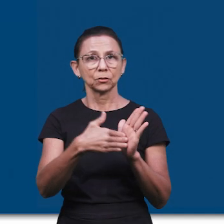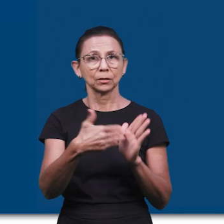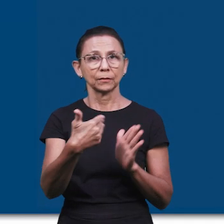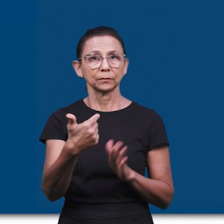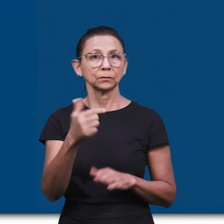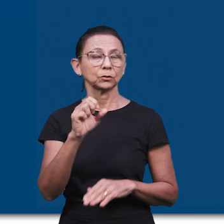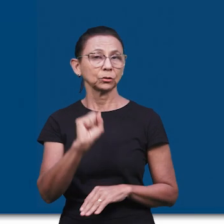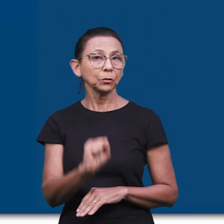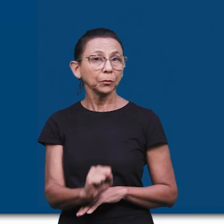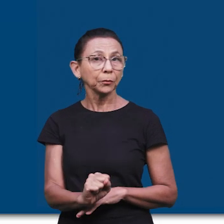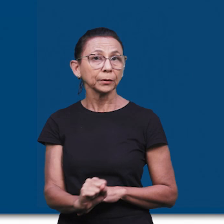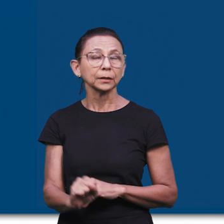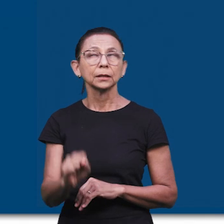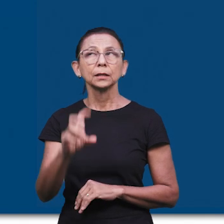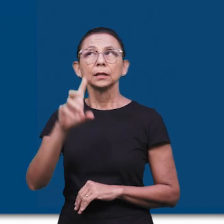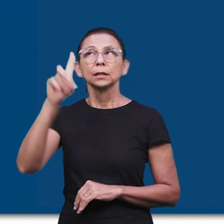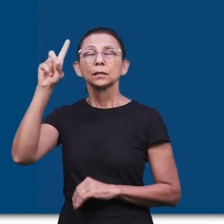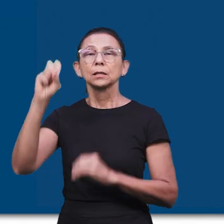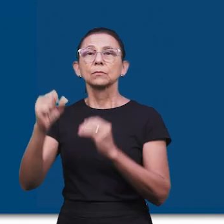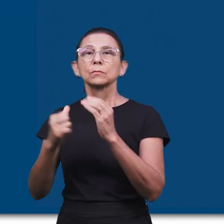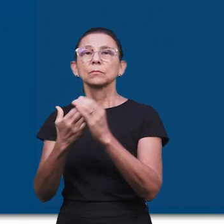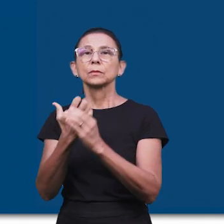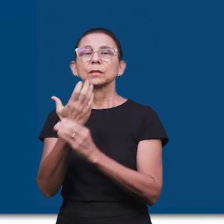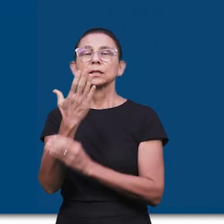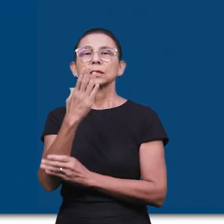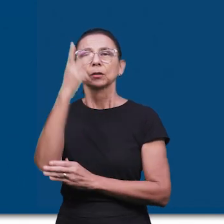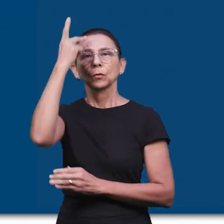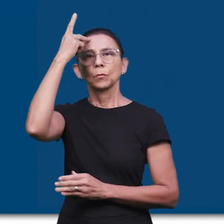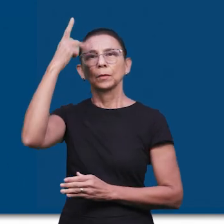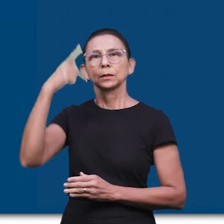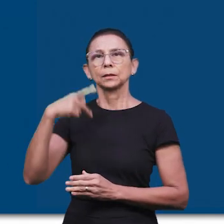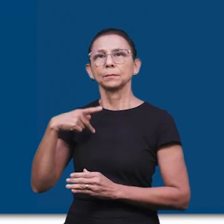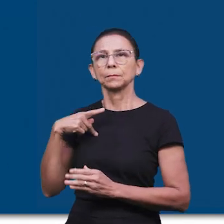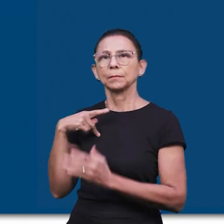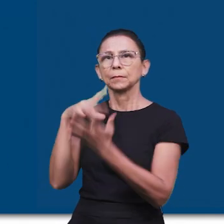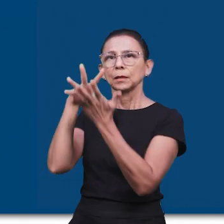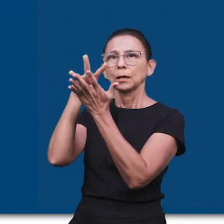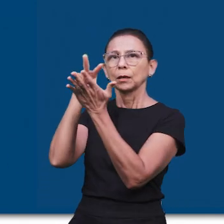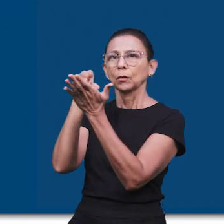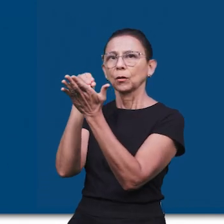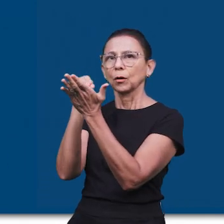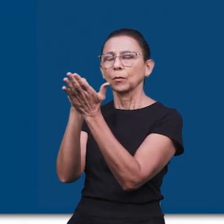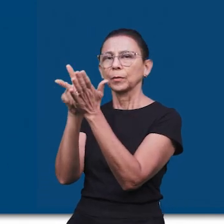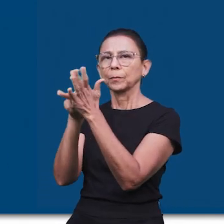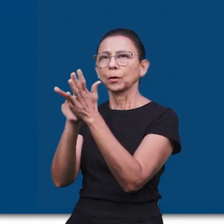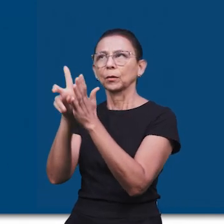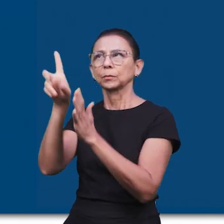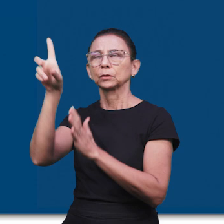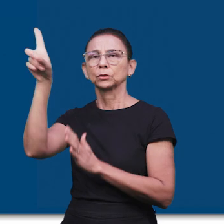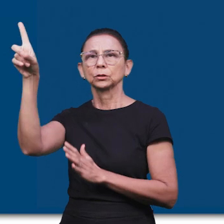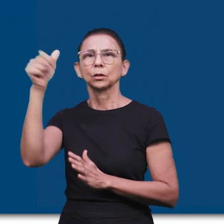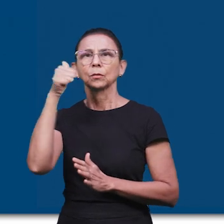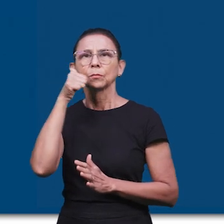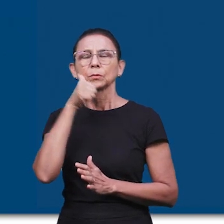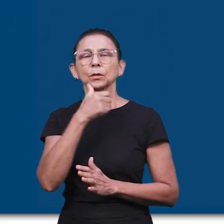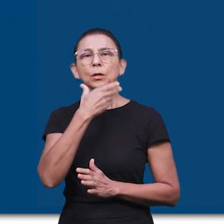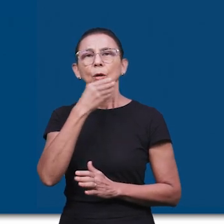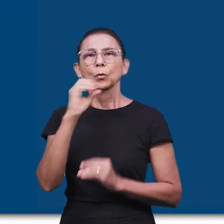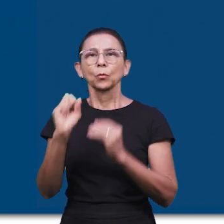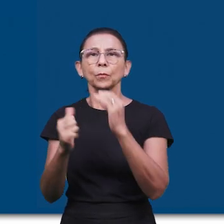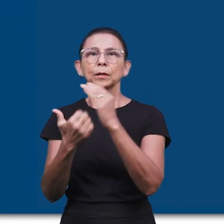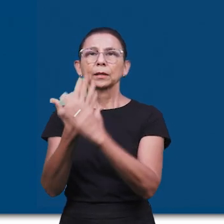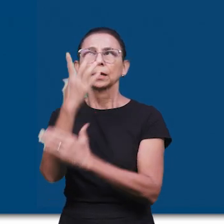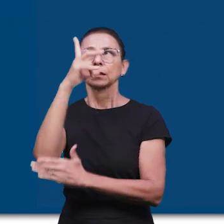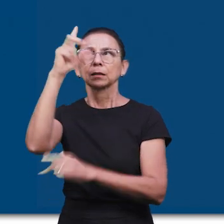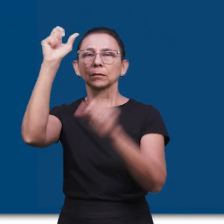verso 27 a 28. E criou o homem à sua imagem, a imagem de Deus o criou. Homem e mulher os criou,